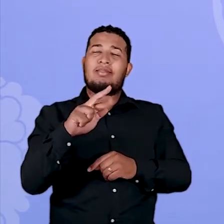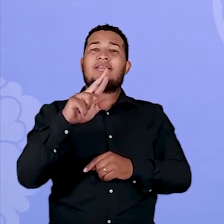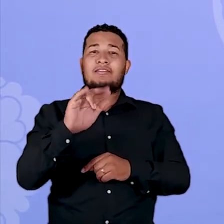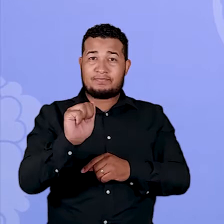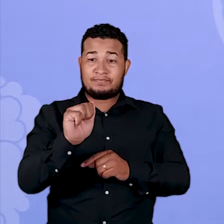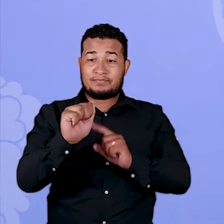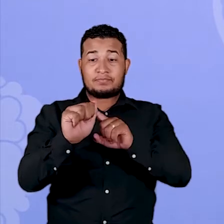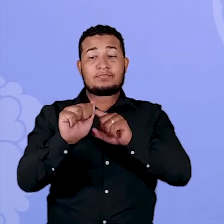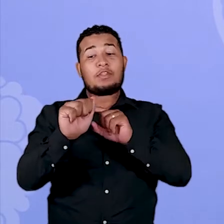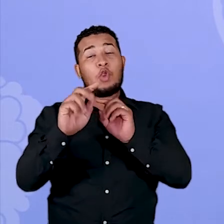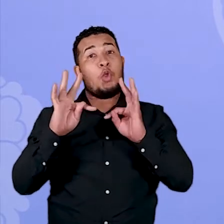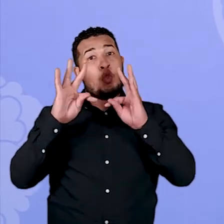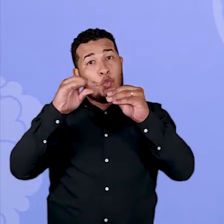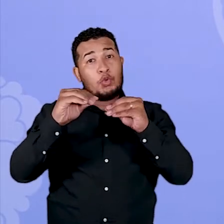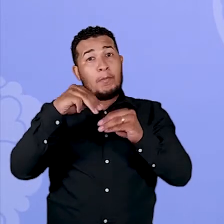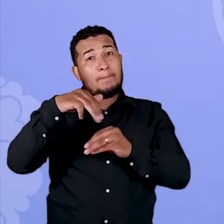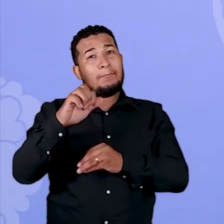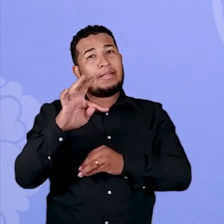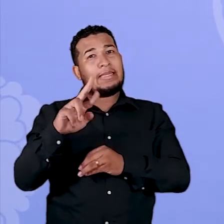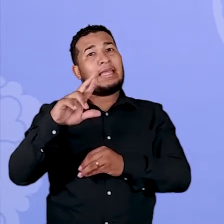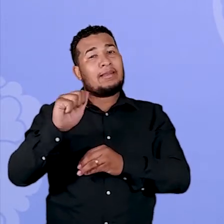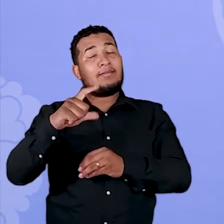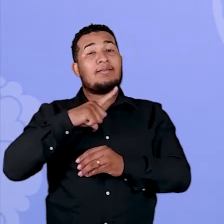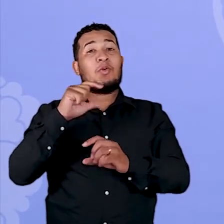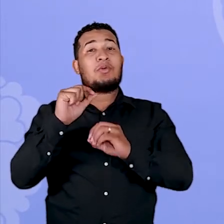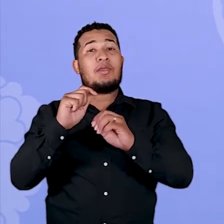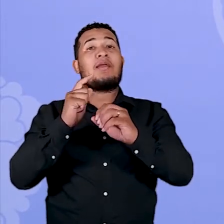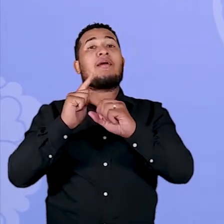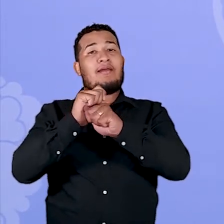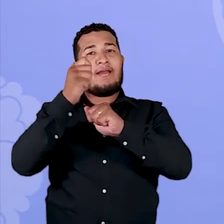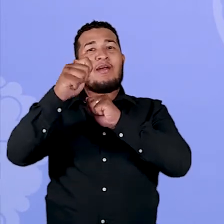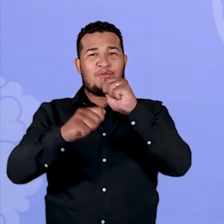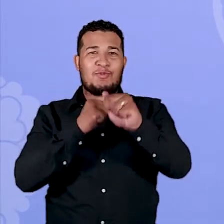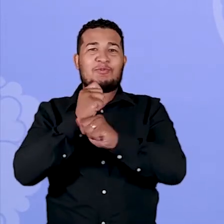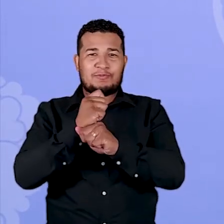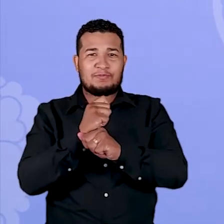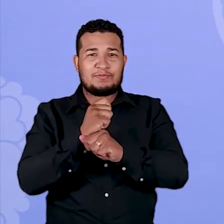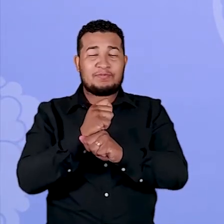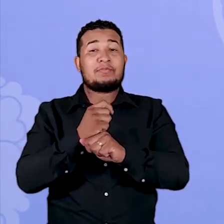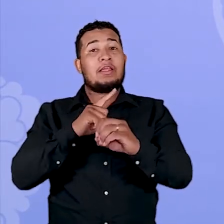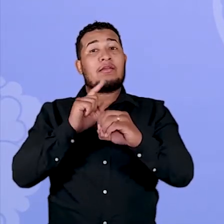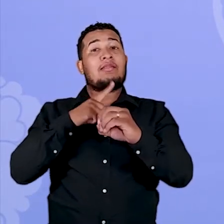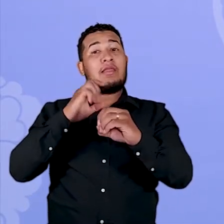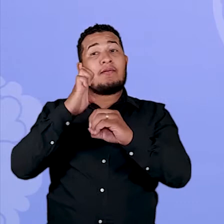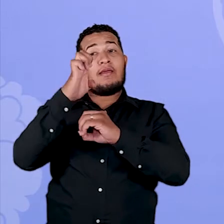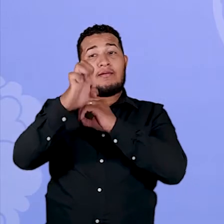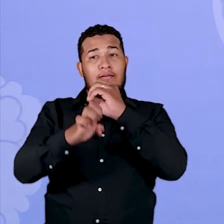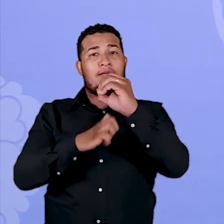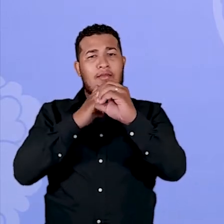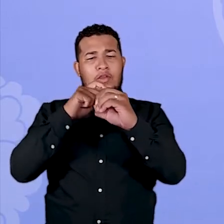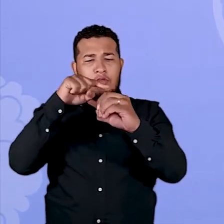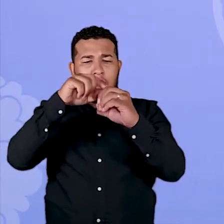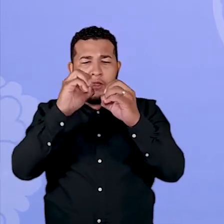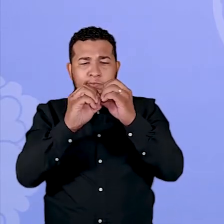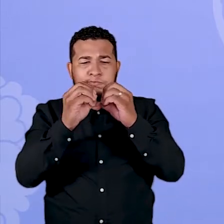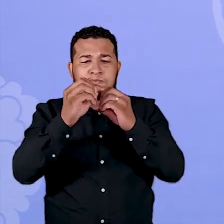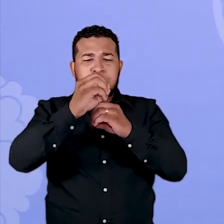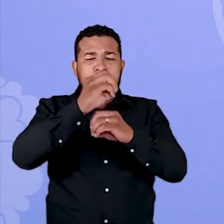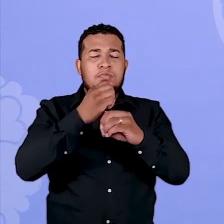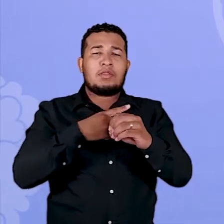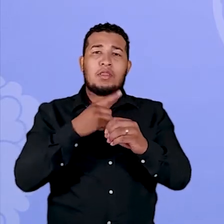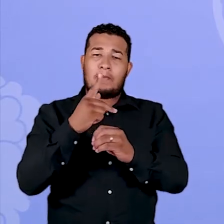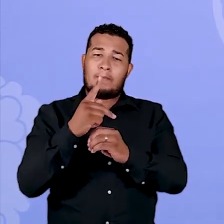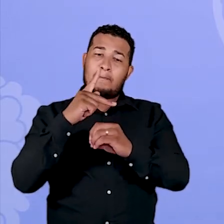E toda matéria é feita de um átomo. Bom, o átomo, como eu disse agora, ele é feito de elétrons na eletrosfera e no núcleo tem aí